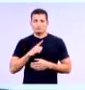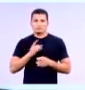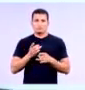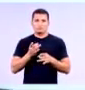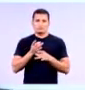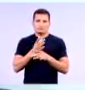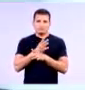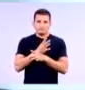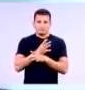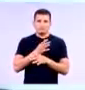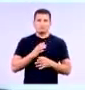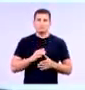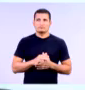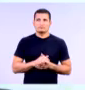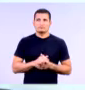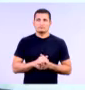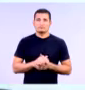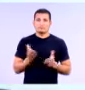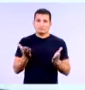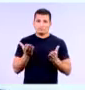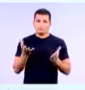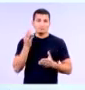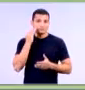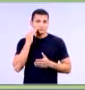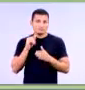completamente. Vamos para o depositar?